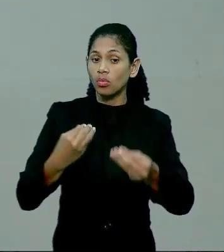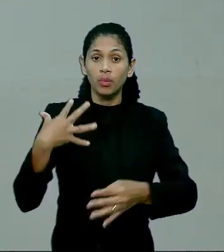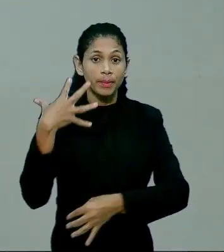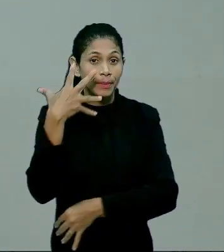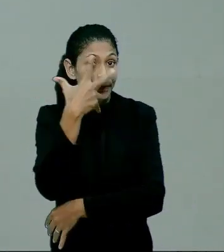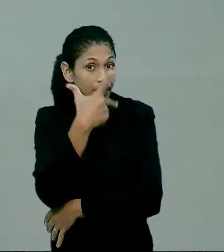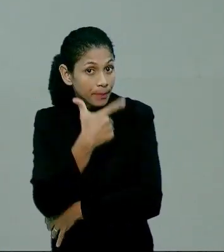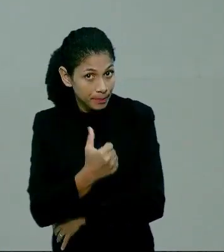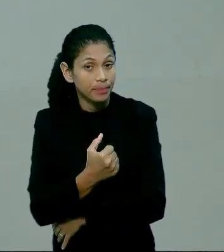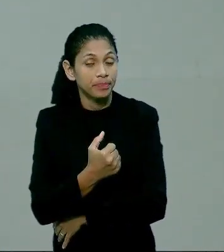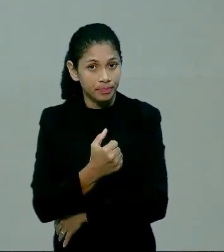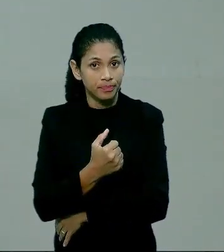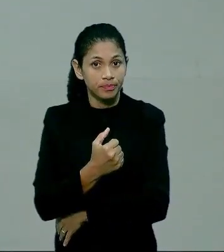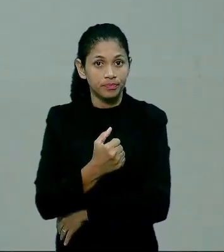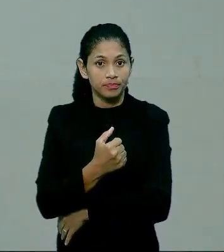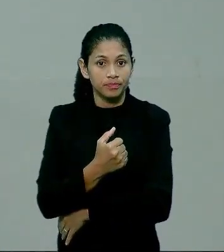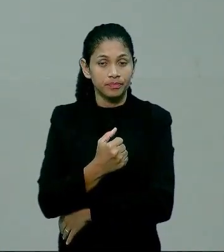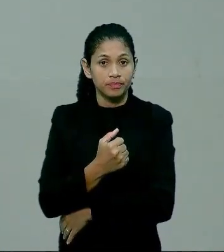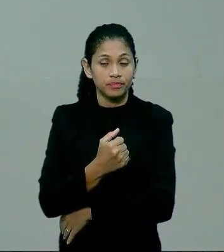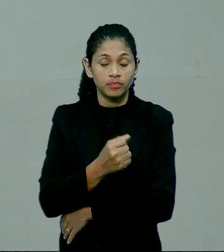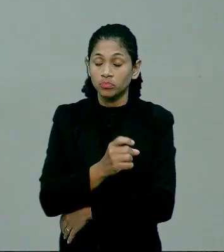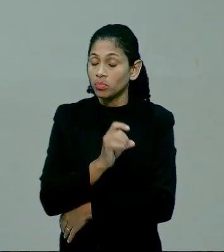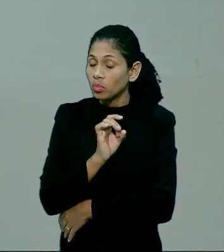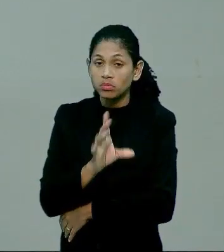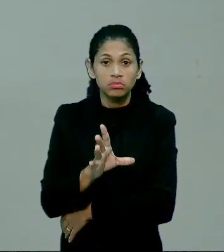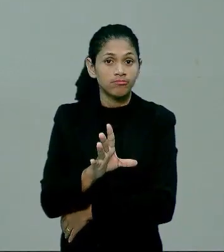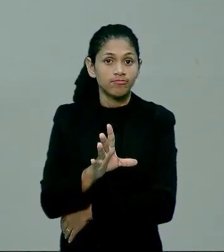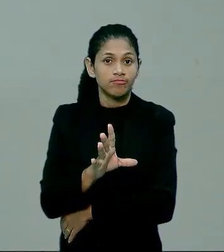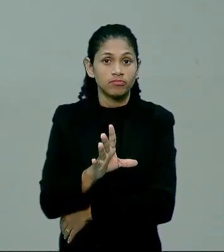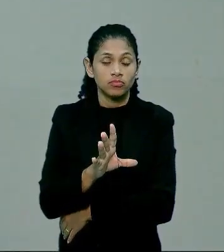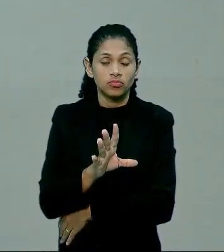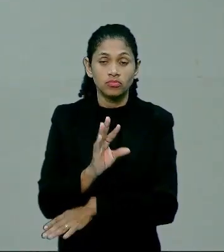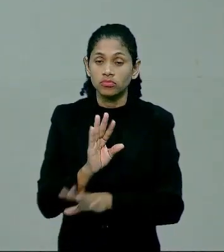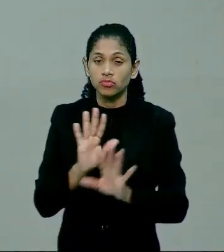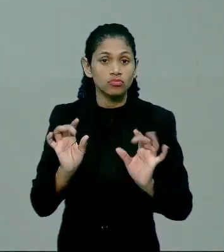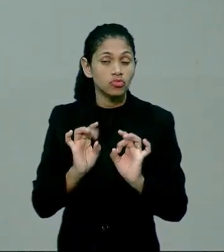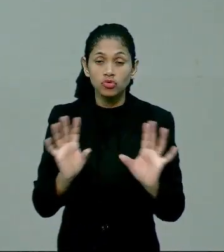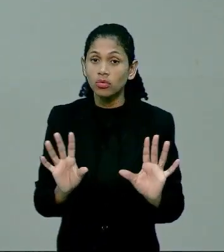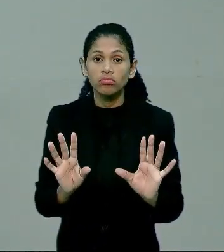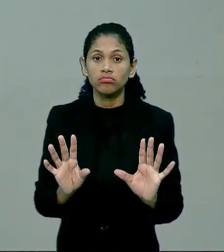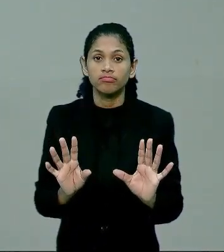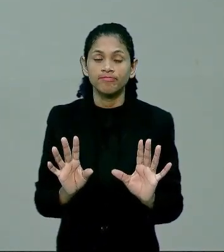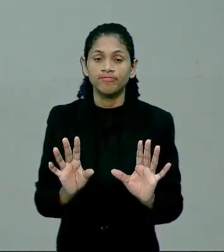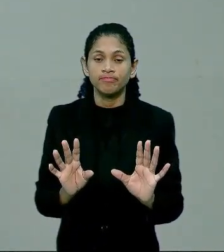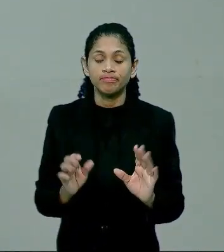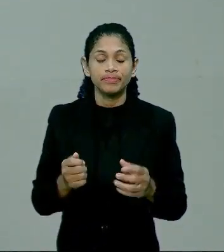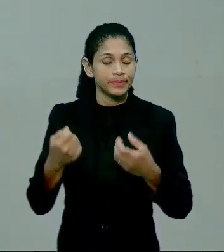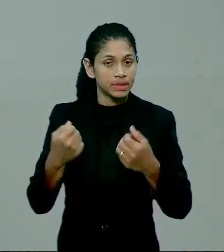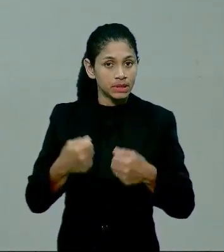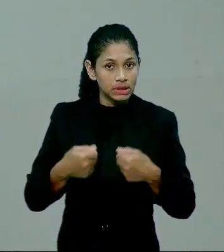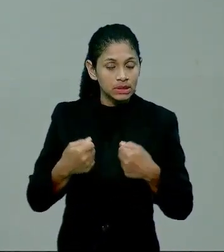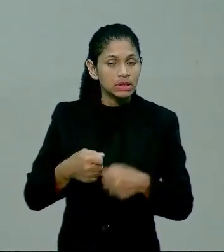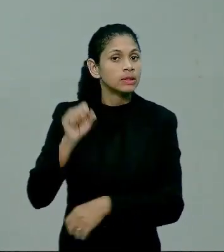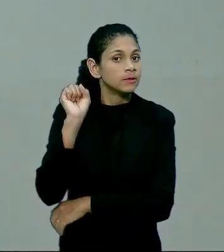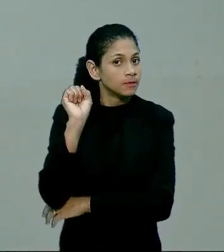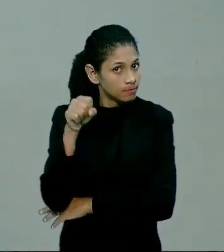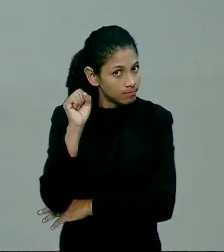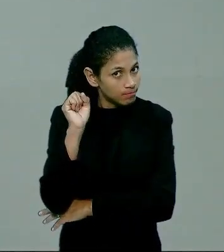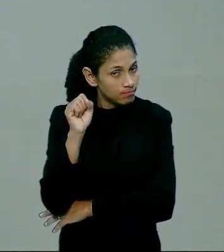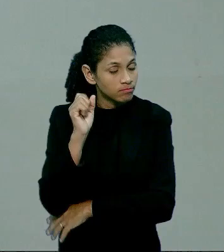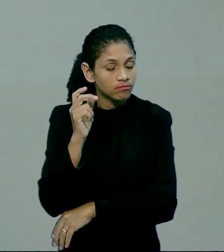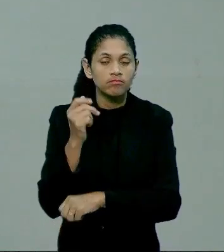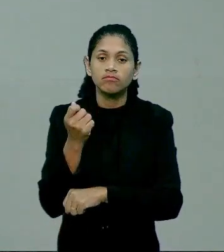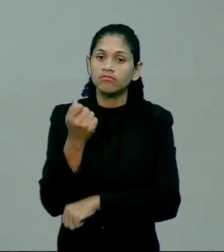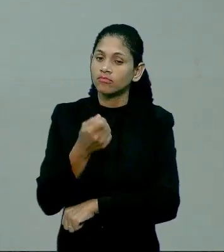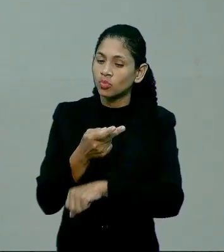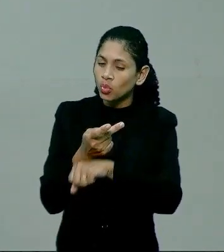plenitude isso é o suficiente. Isso é o suficiente. A gente tem que sim buscar manter